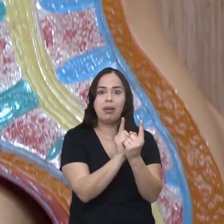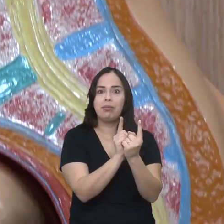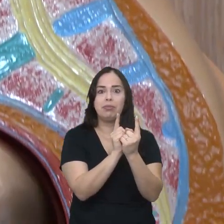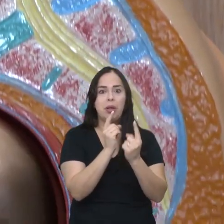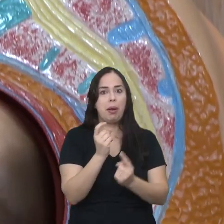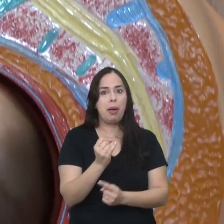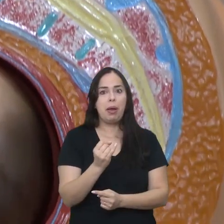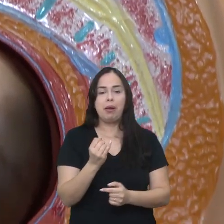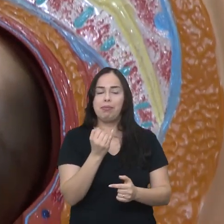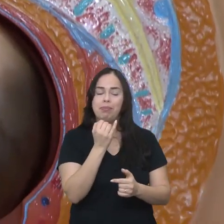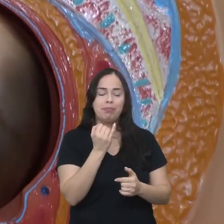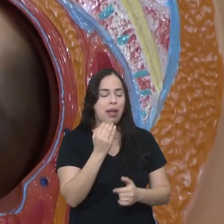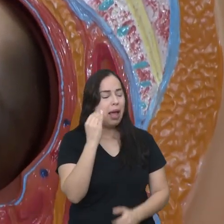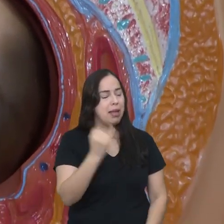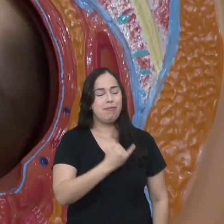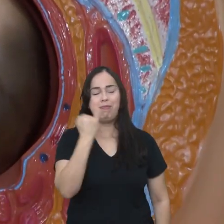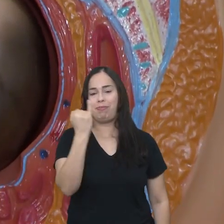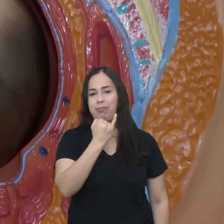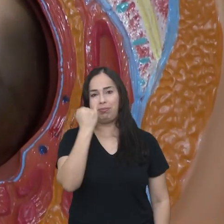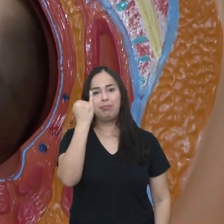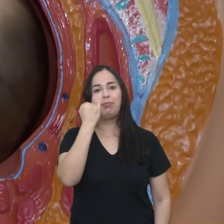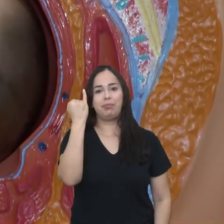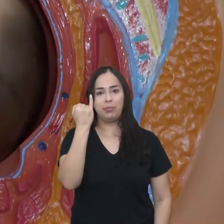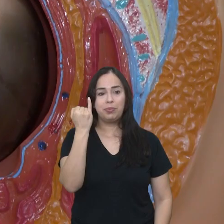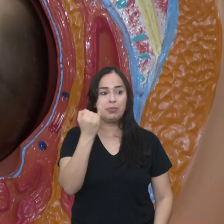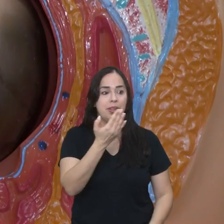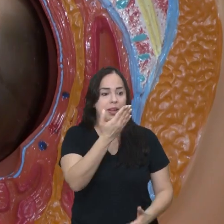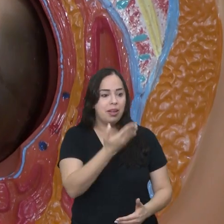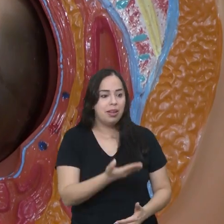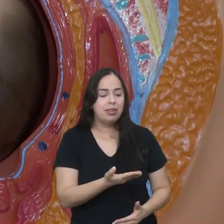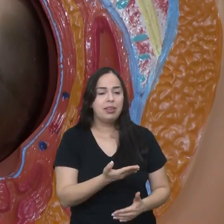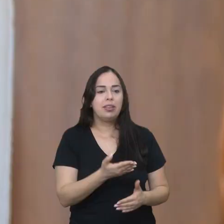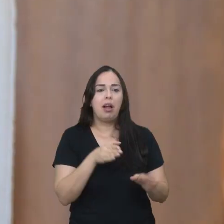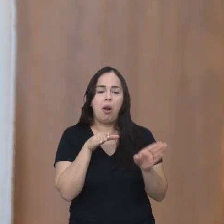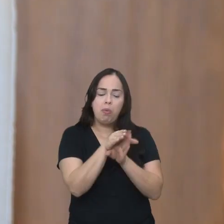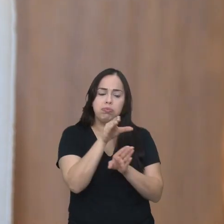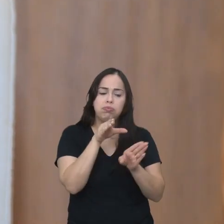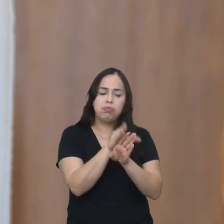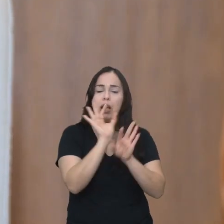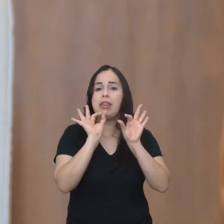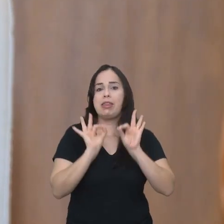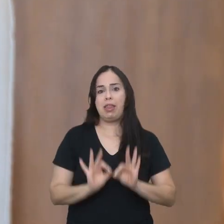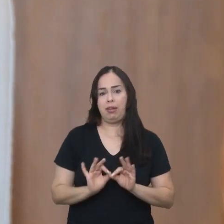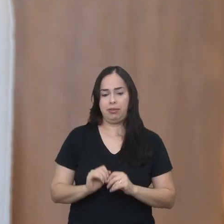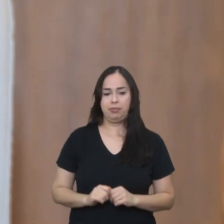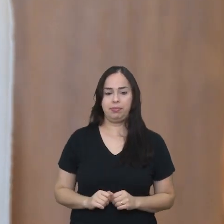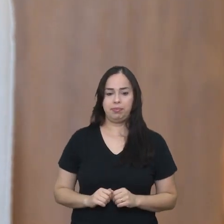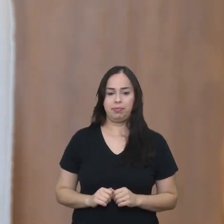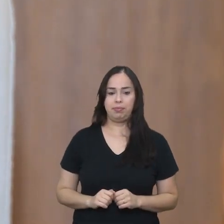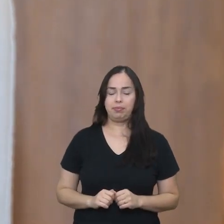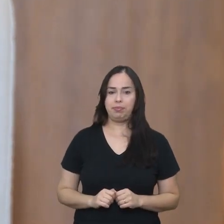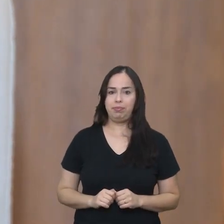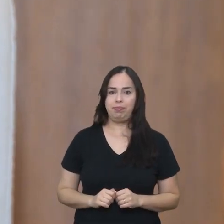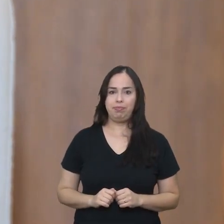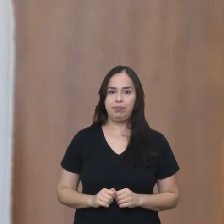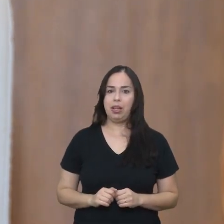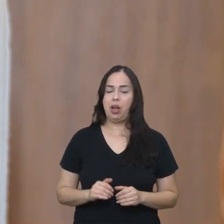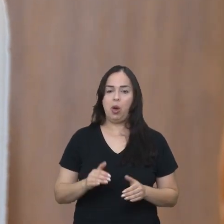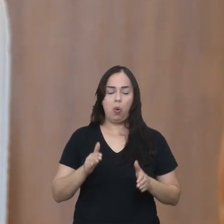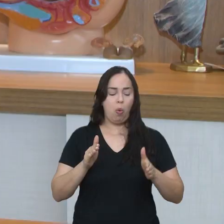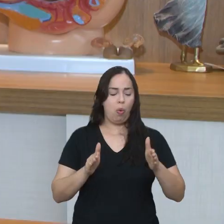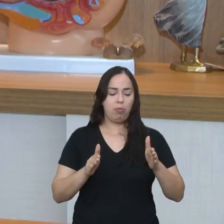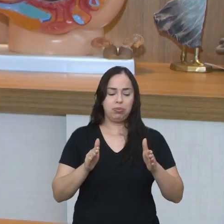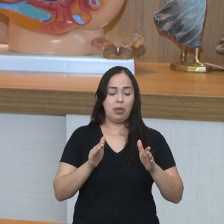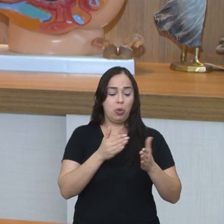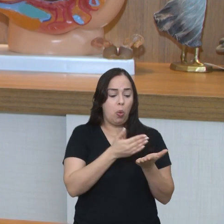atendimento diferenciado as mulheres que sofreram perda gestacional é fundamental para que a mãe seja orientada corretamente